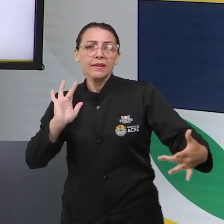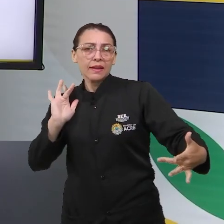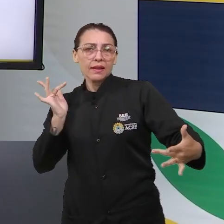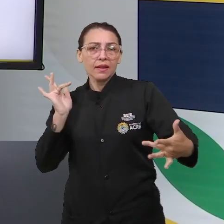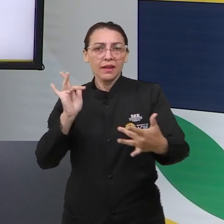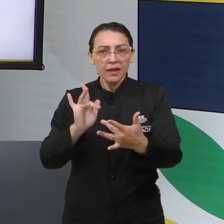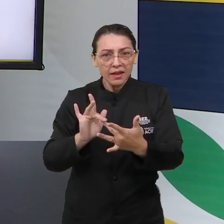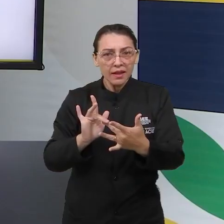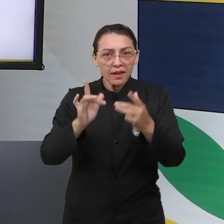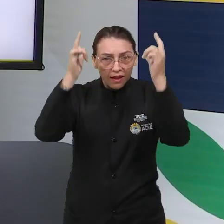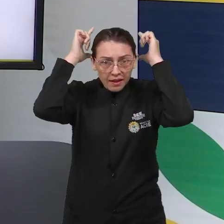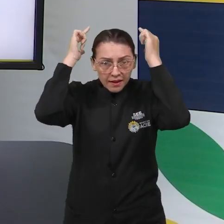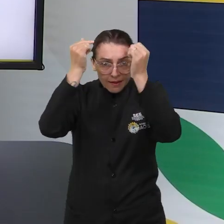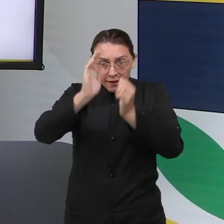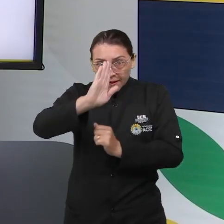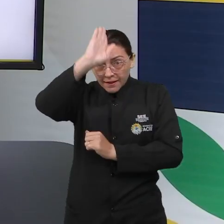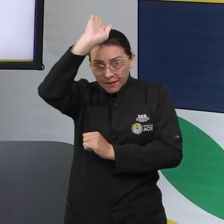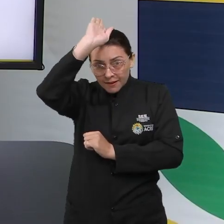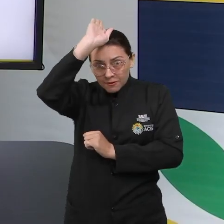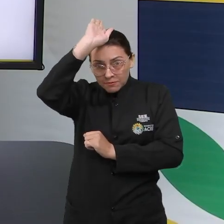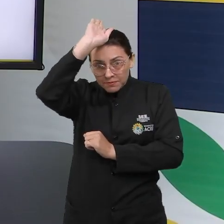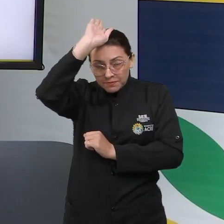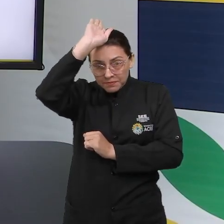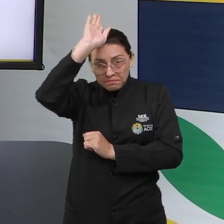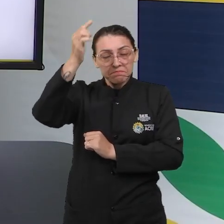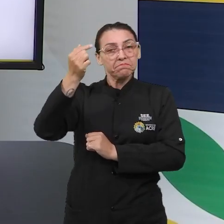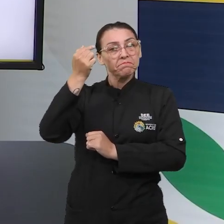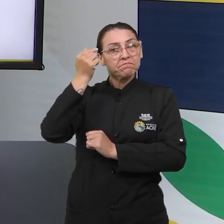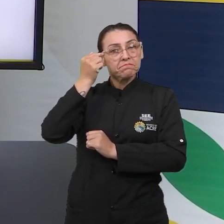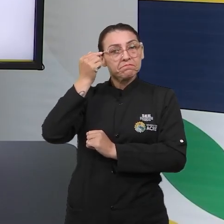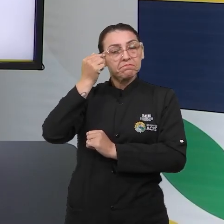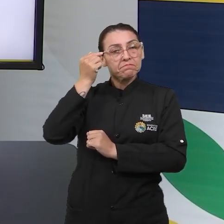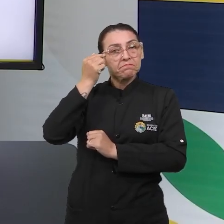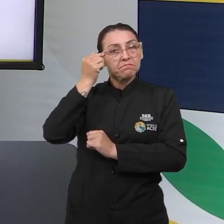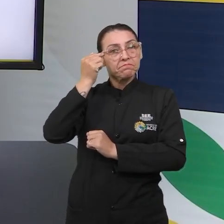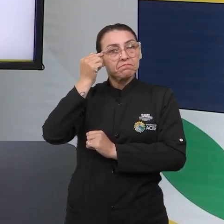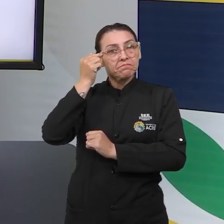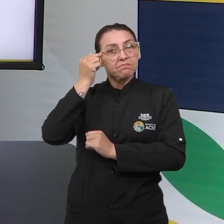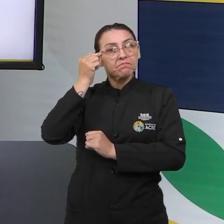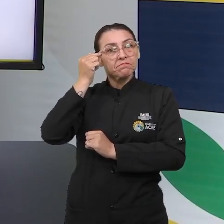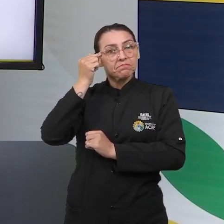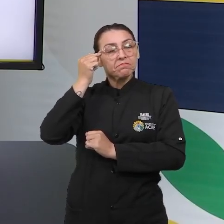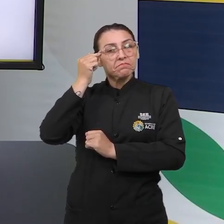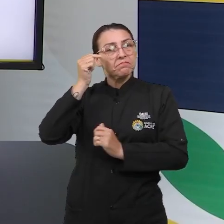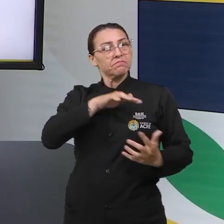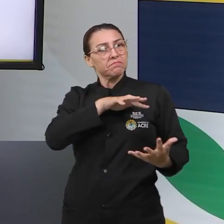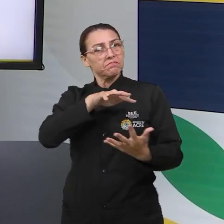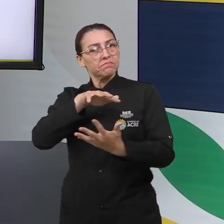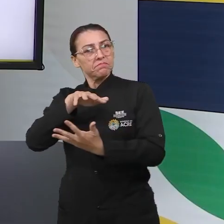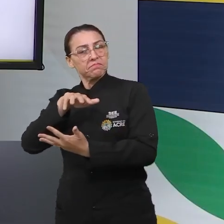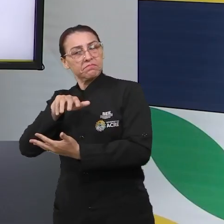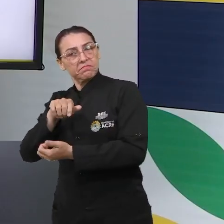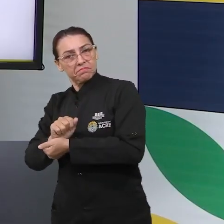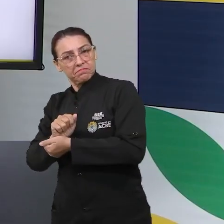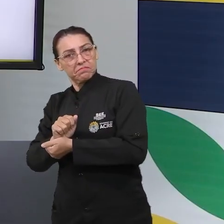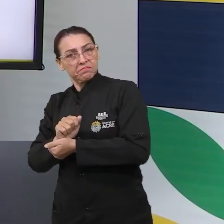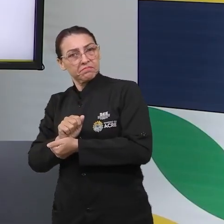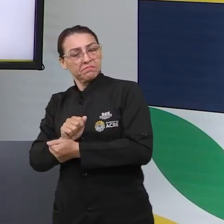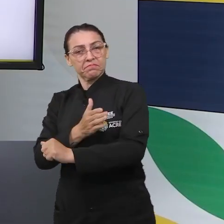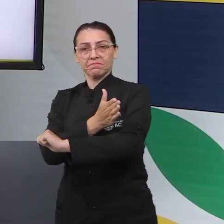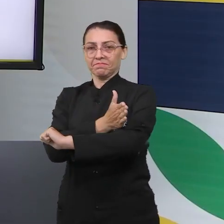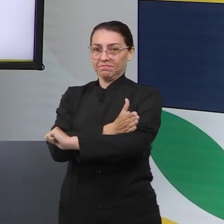classicismo grego-romano, essa visão, né, mais humanística de mundo? Na Idade